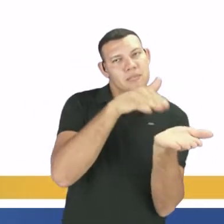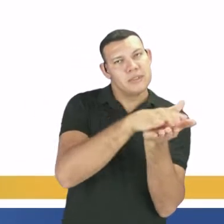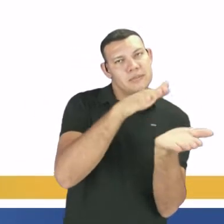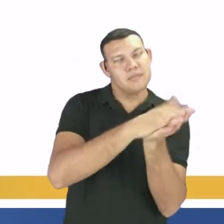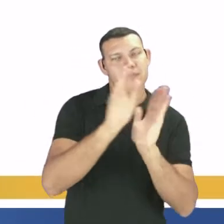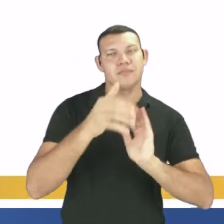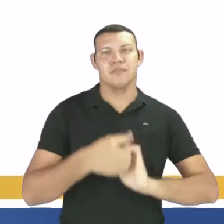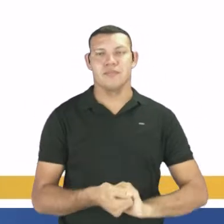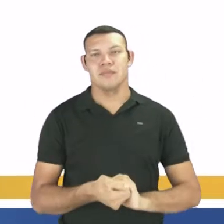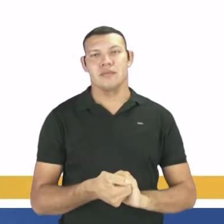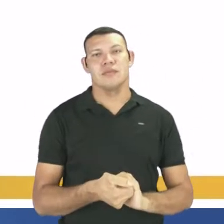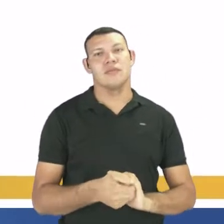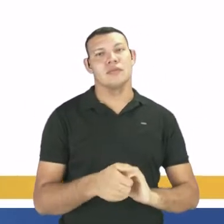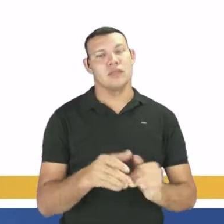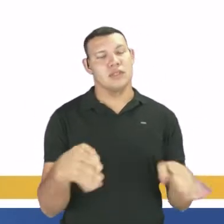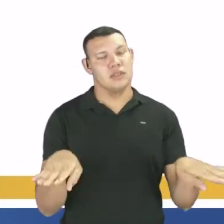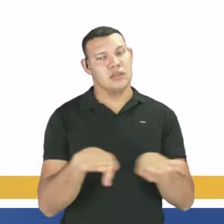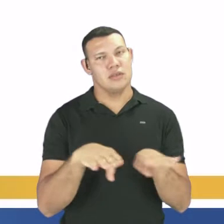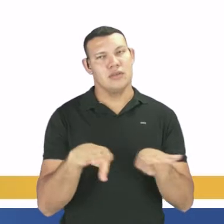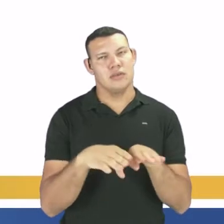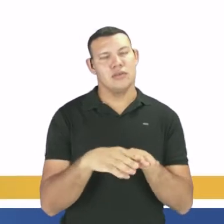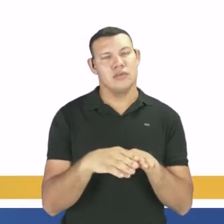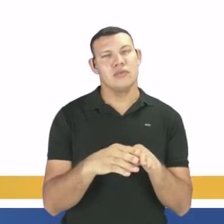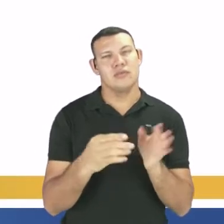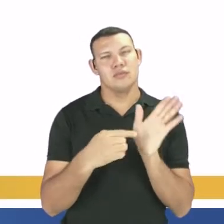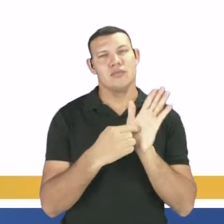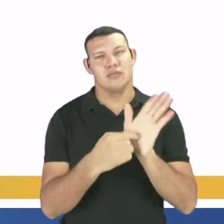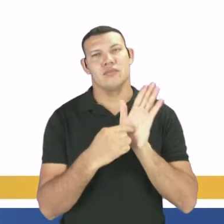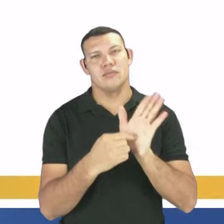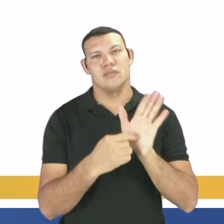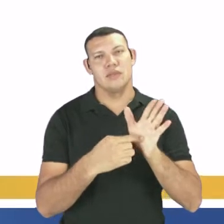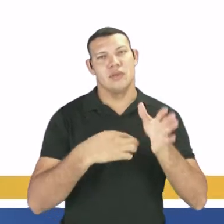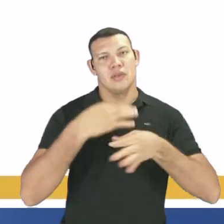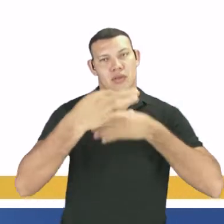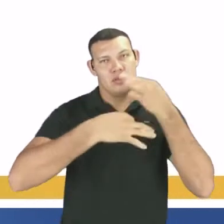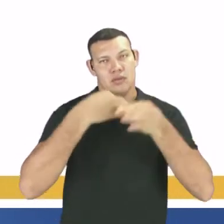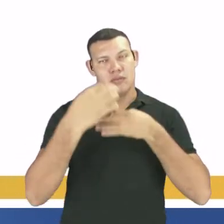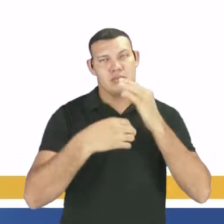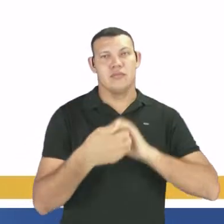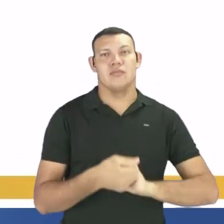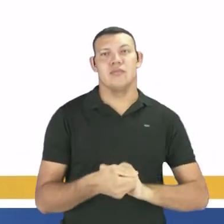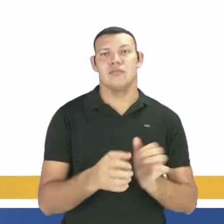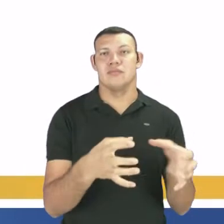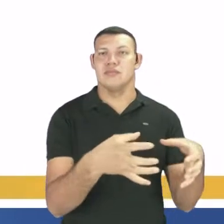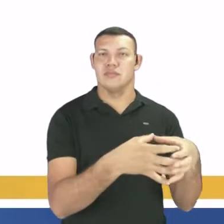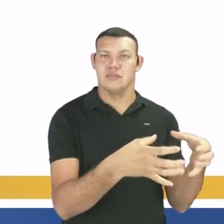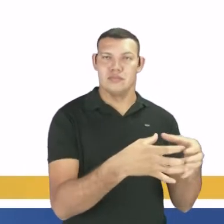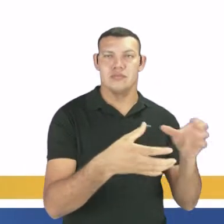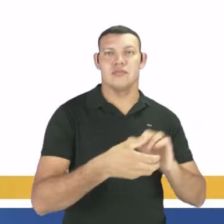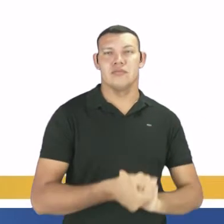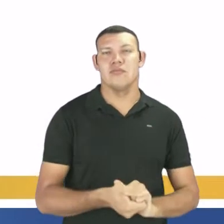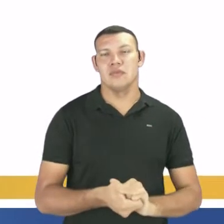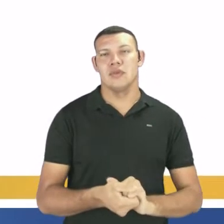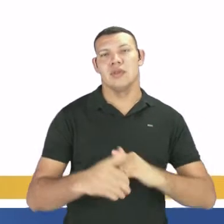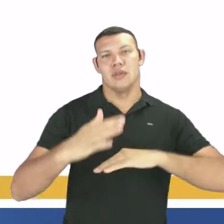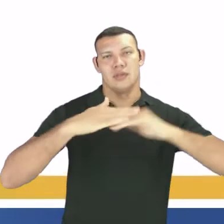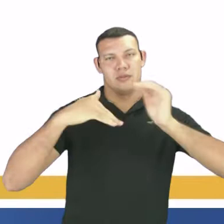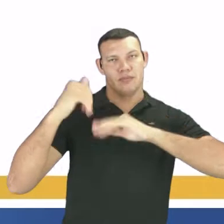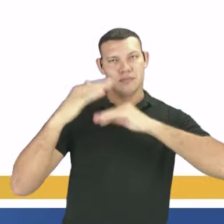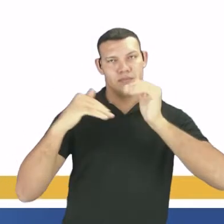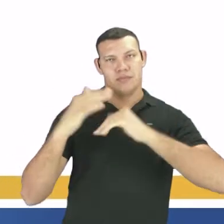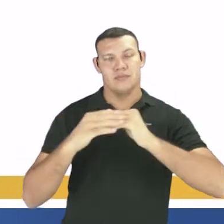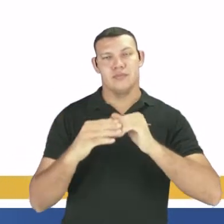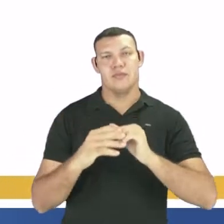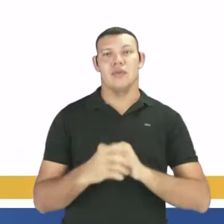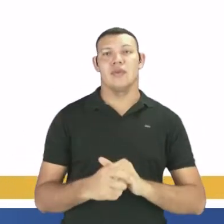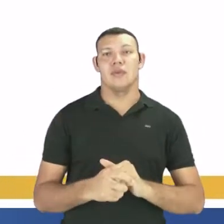ao mesmo tempo em que apresenta o posicionamento da equipe. Por ser um texto profissional e direcionado